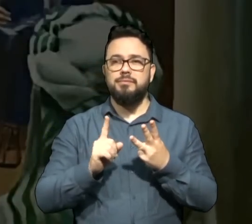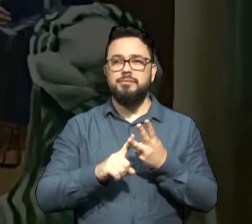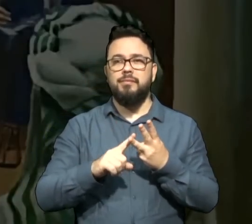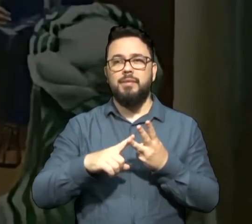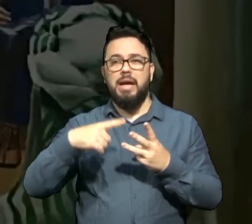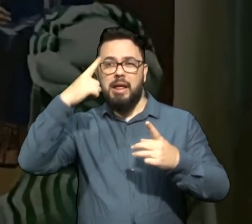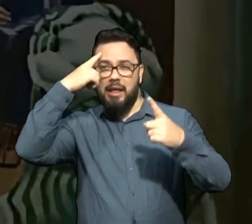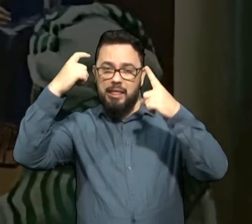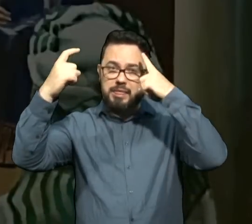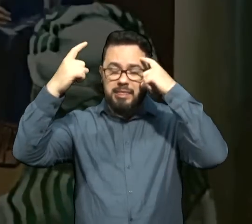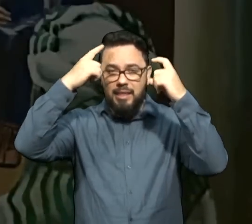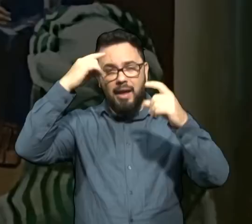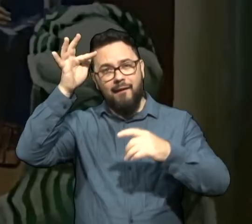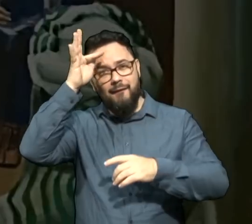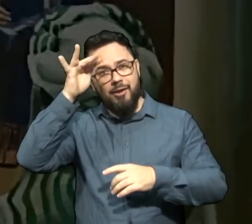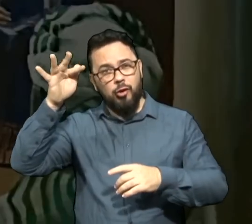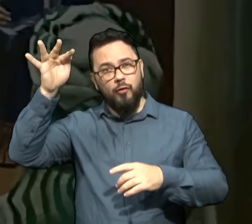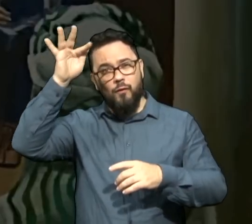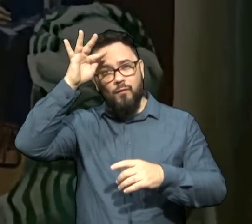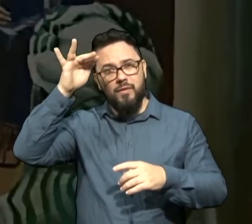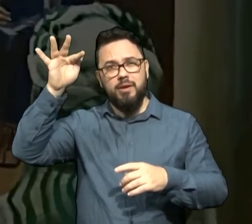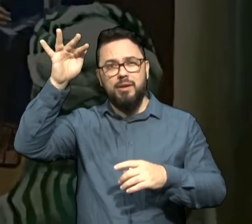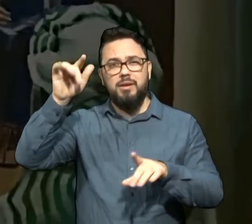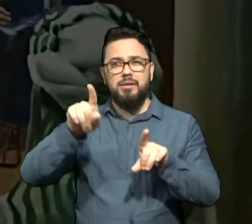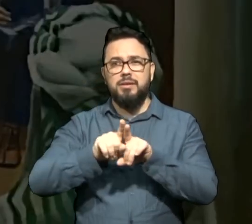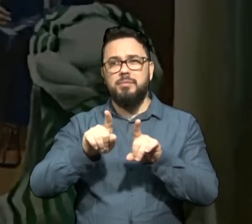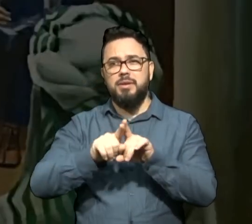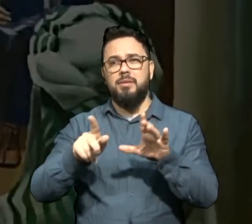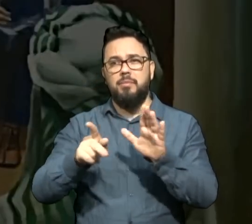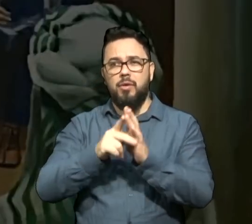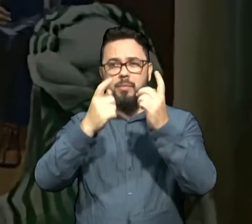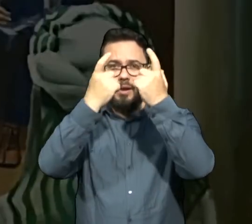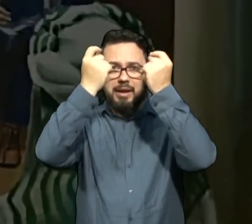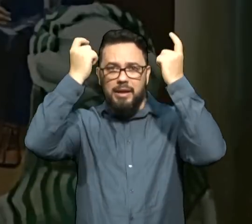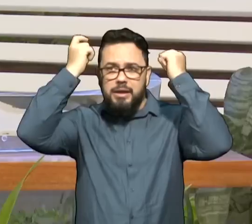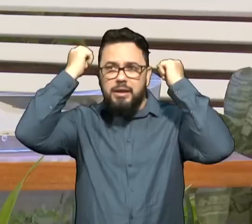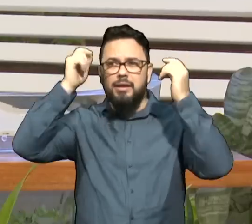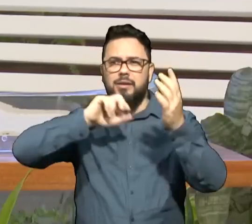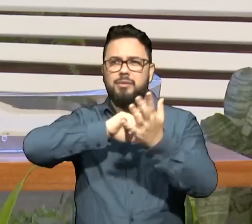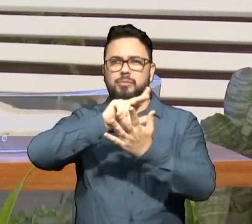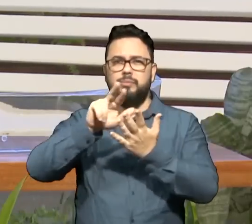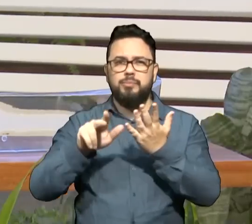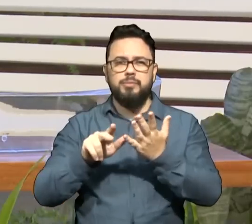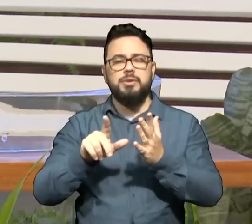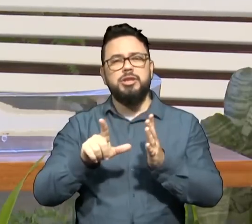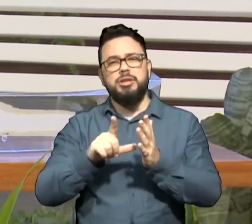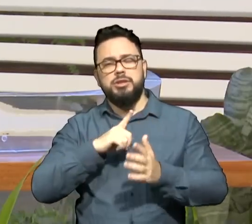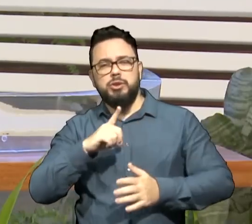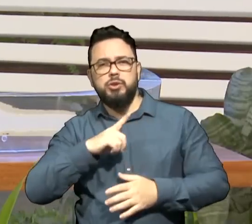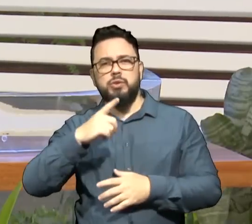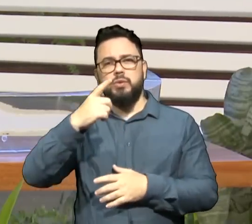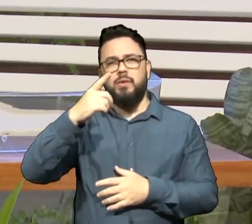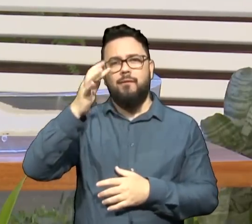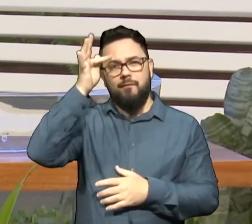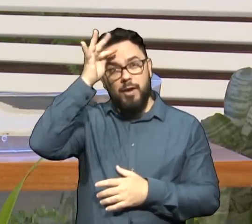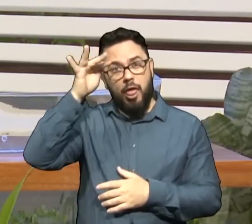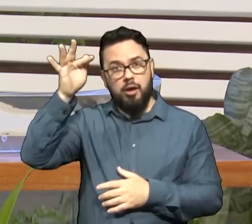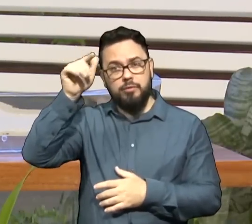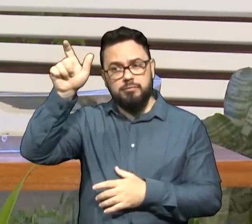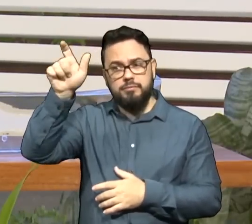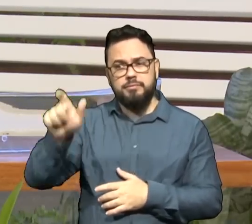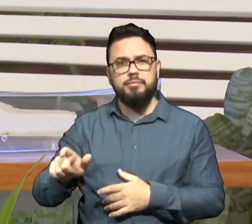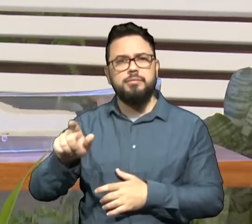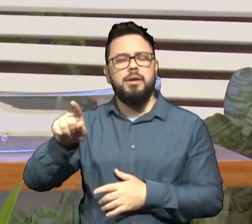tinha ali em Éfeso muito a filosofia 500 anos antes de João de um sujeito chamado Heráclito Heráclito falava muito do